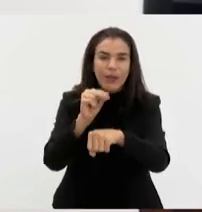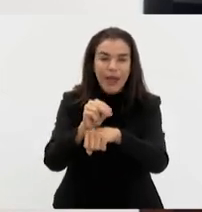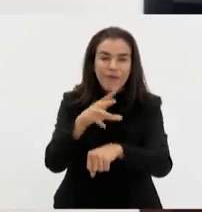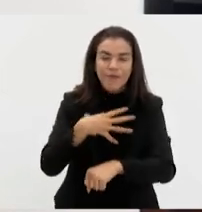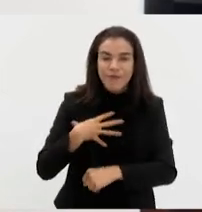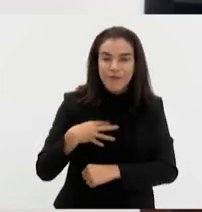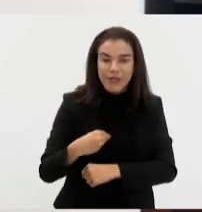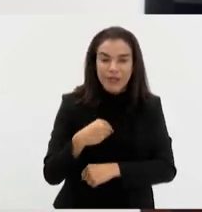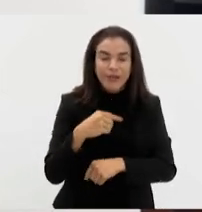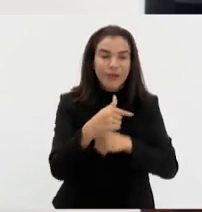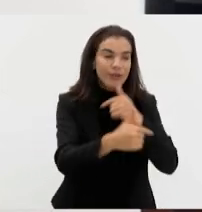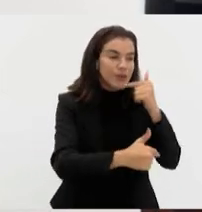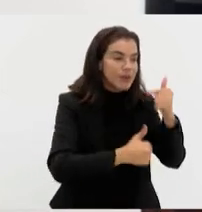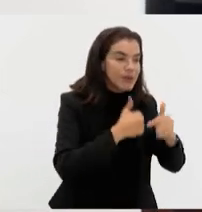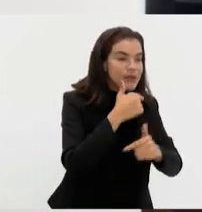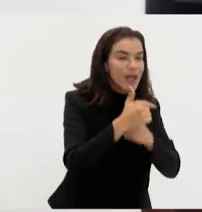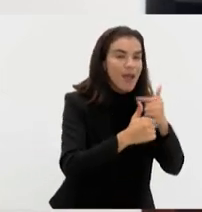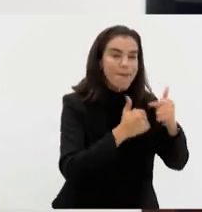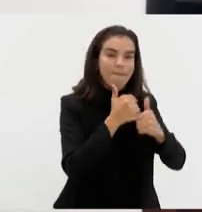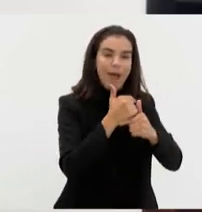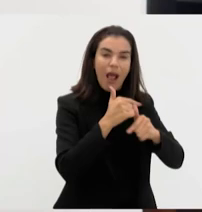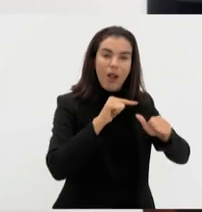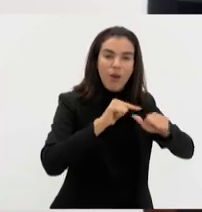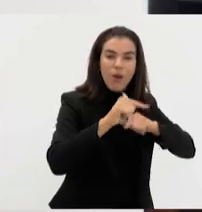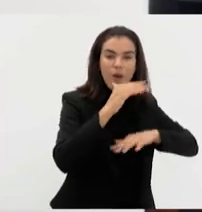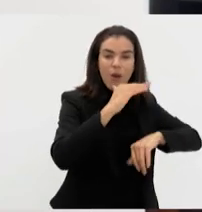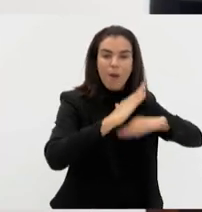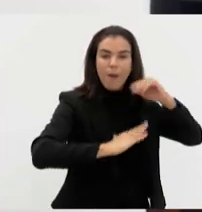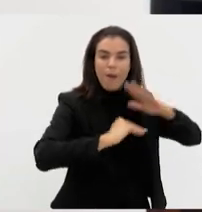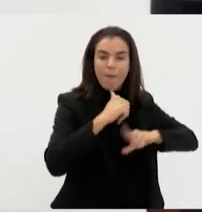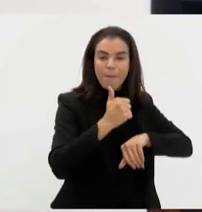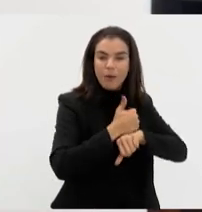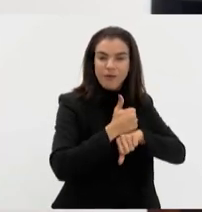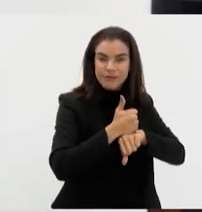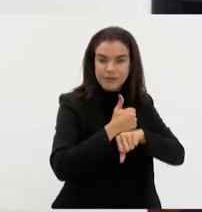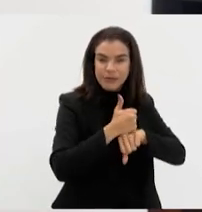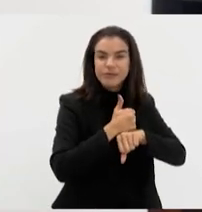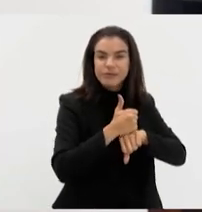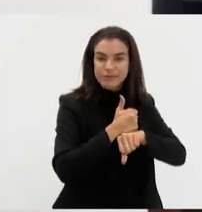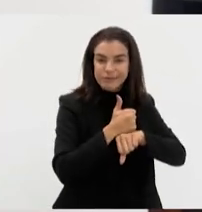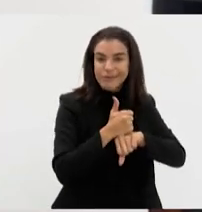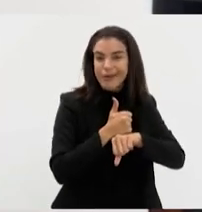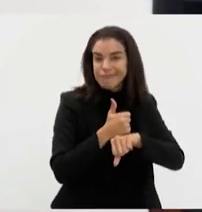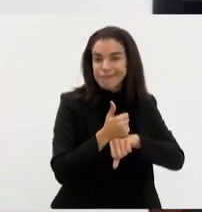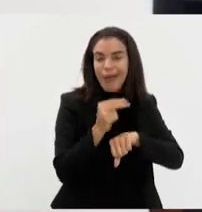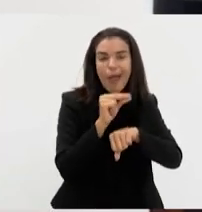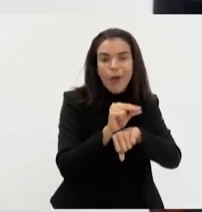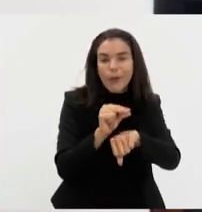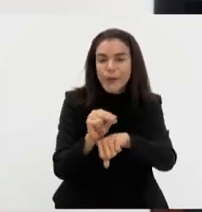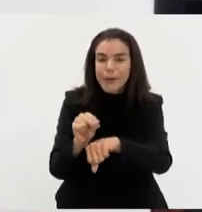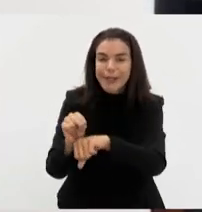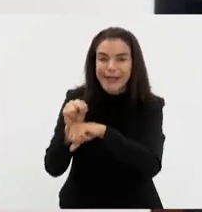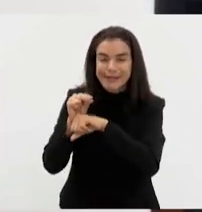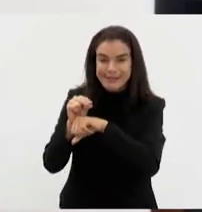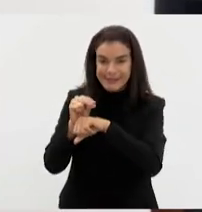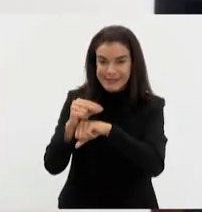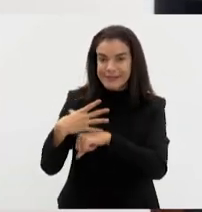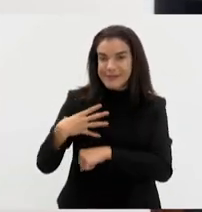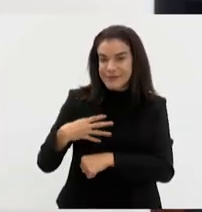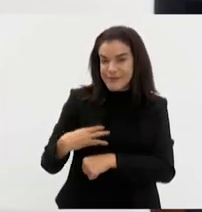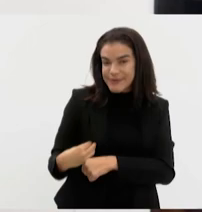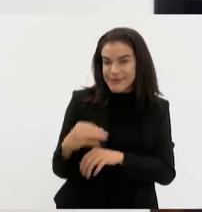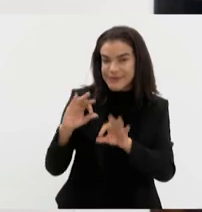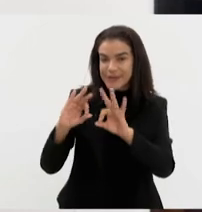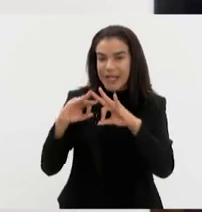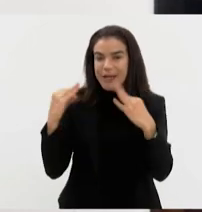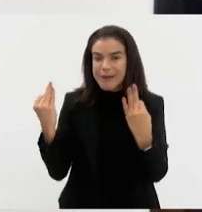ainda um trabalho externo, um trabalho profissional para manter a sua